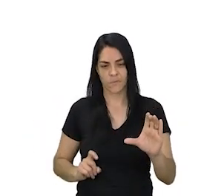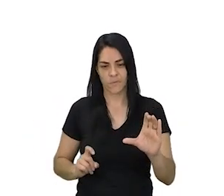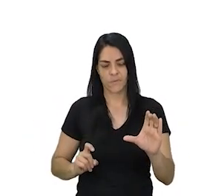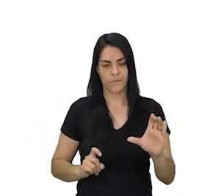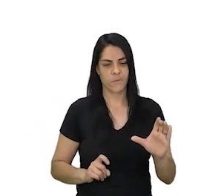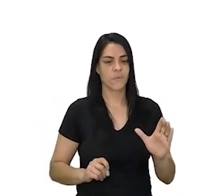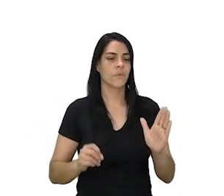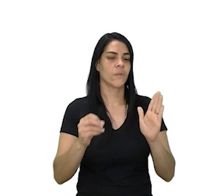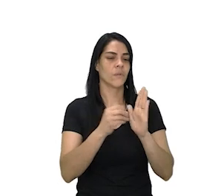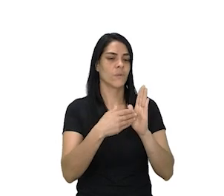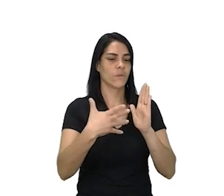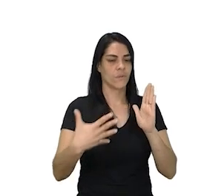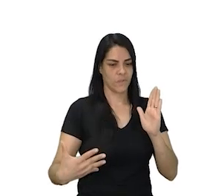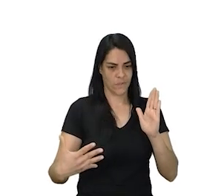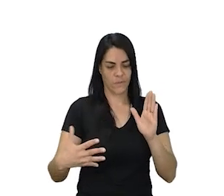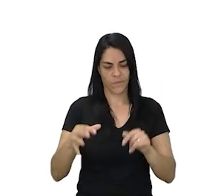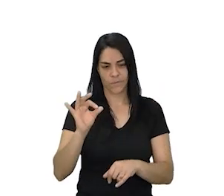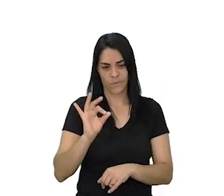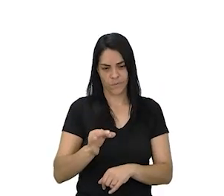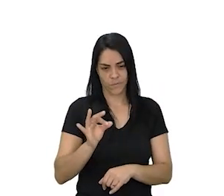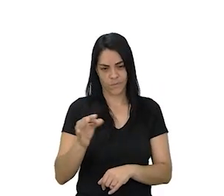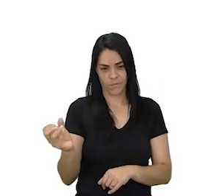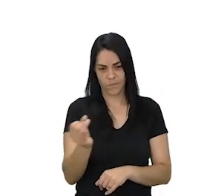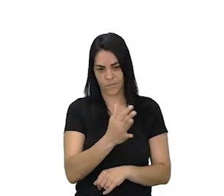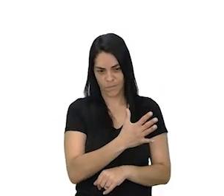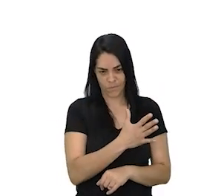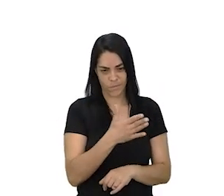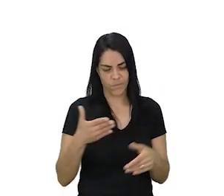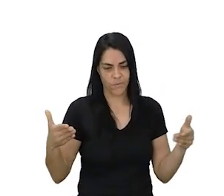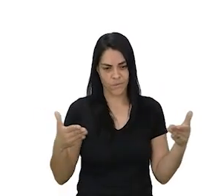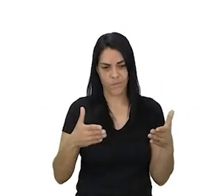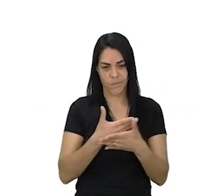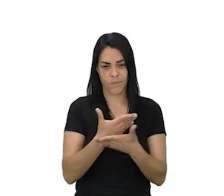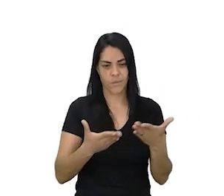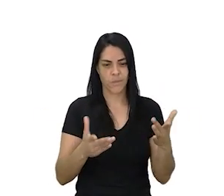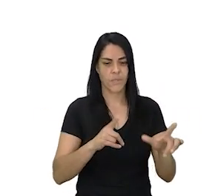currículo atual. A gente trabalhava